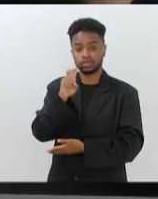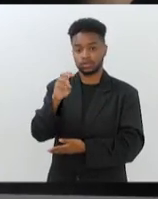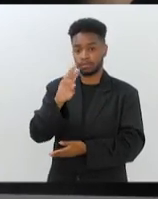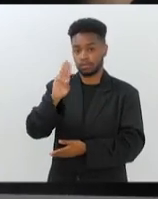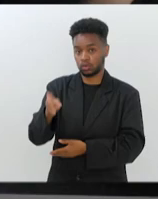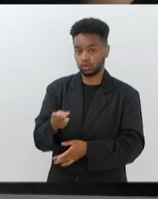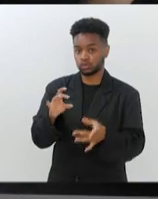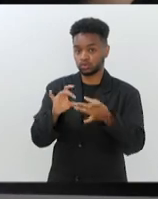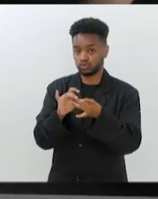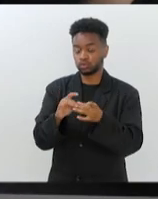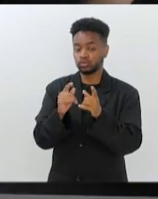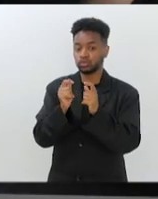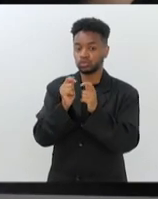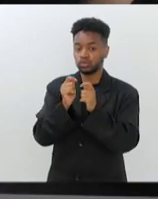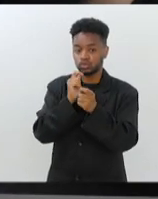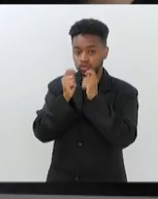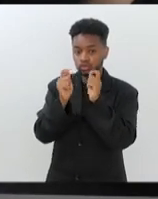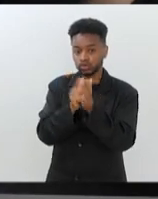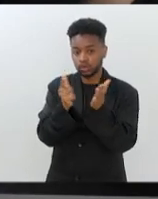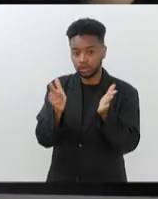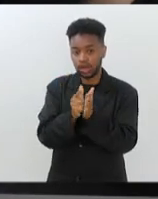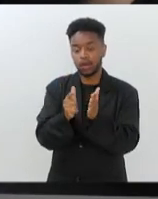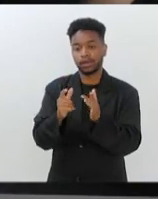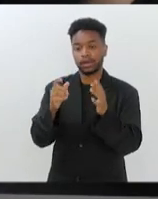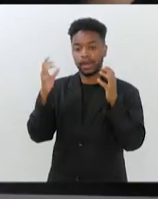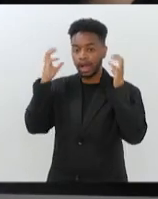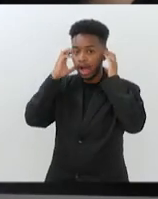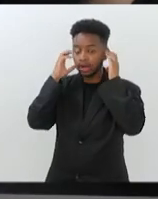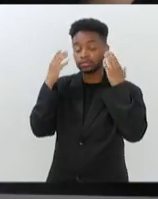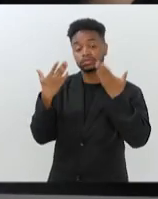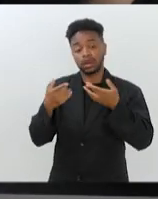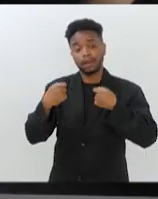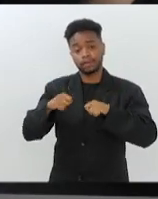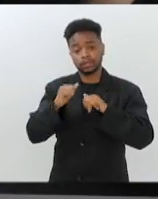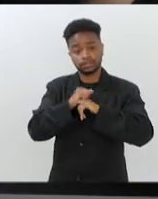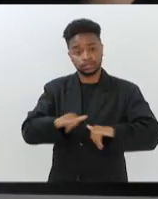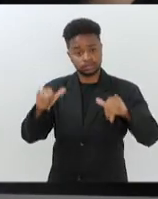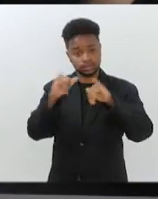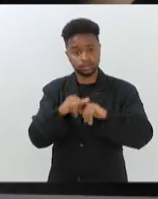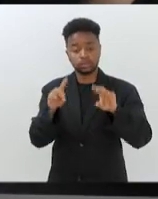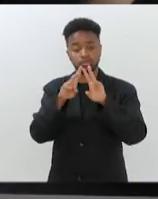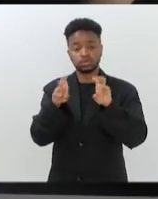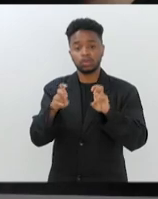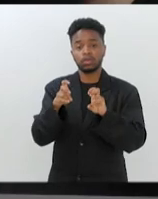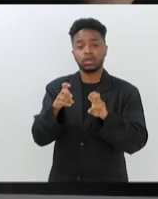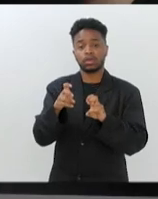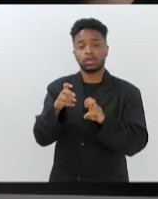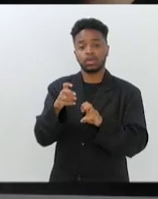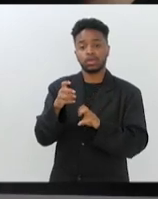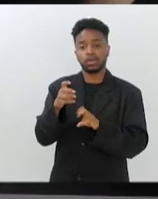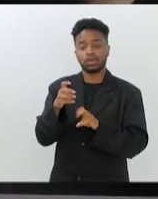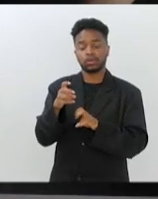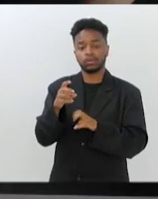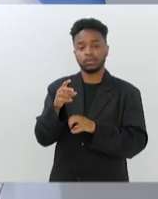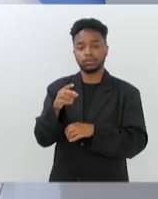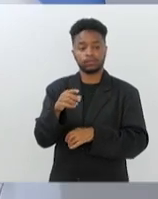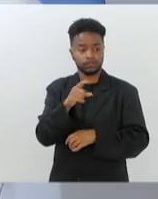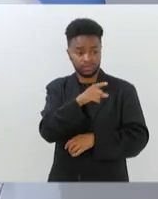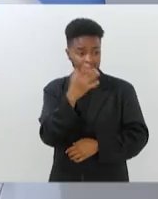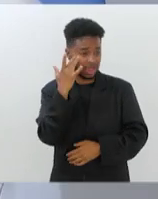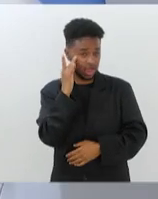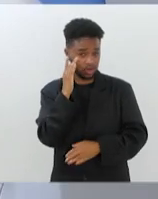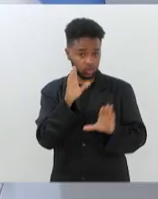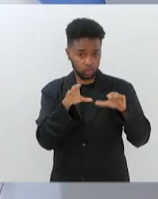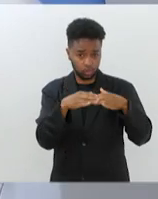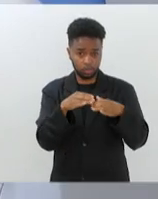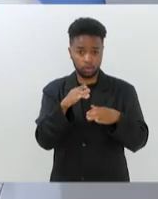jornal na rádio e assim a gente precisa fazer esse tipo de campanha de consumo consciente A então a senhora acha que o grupo Globo